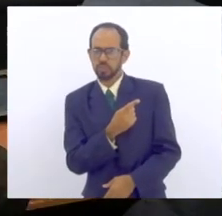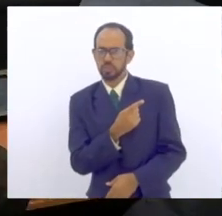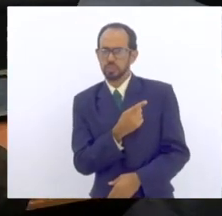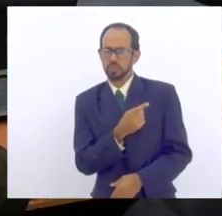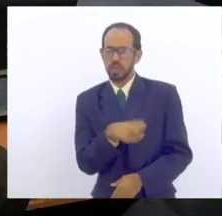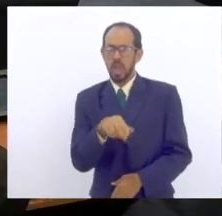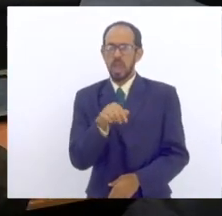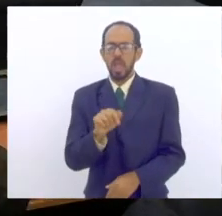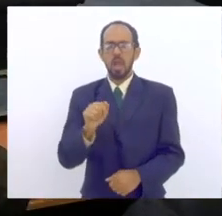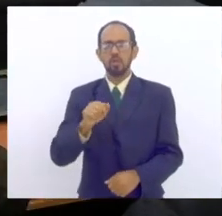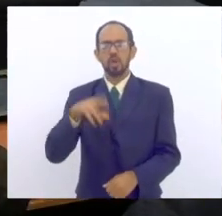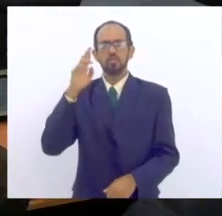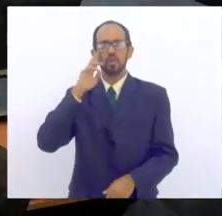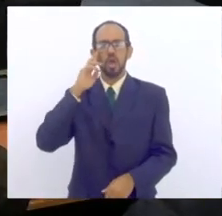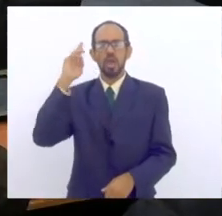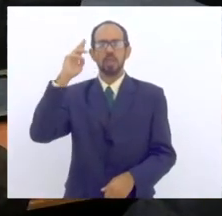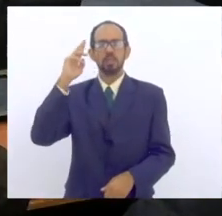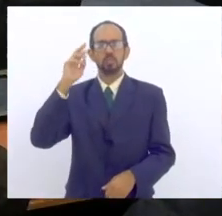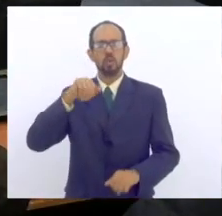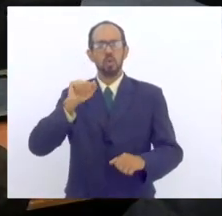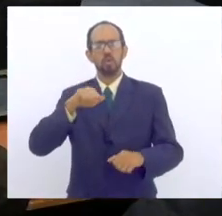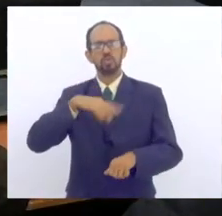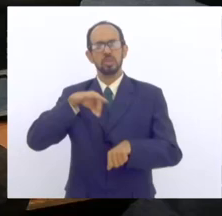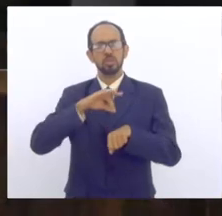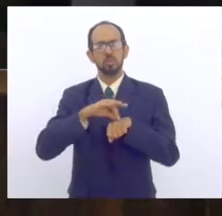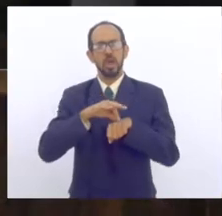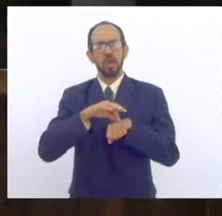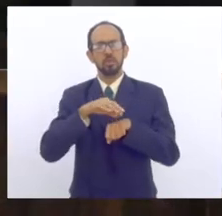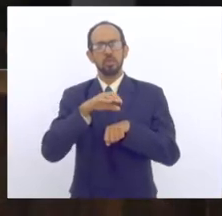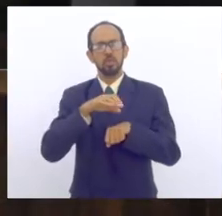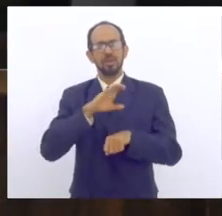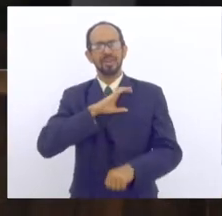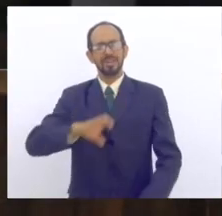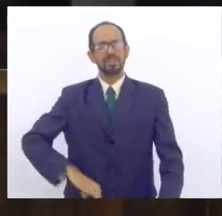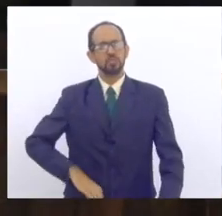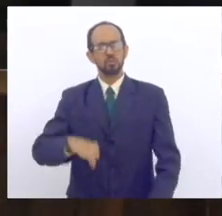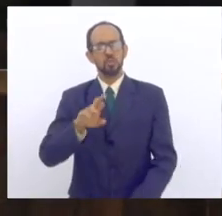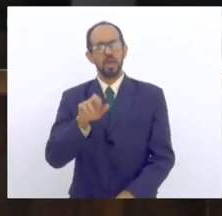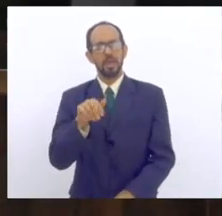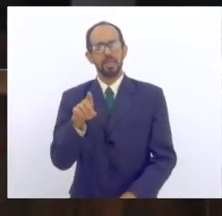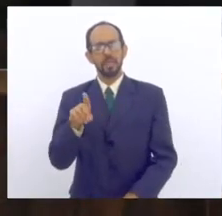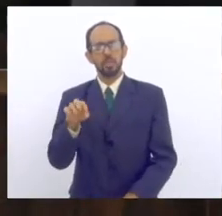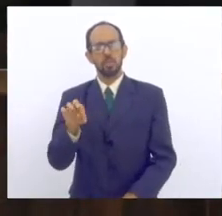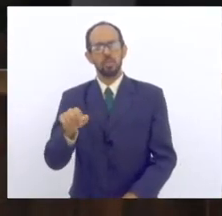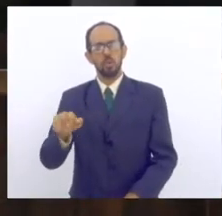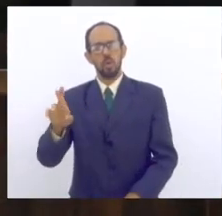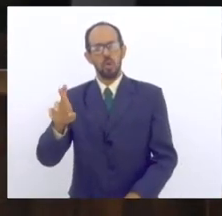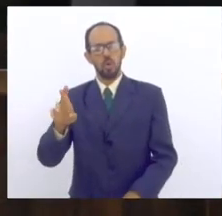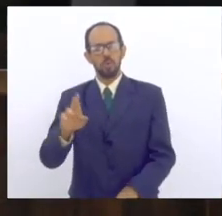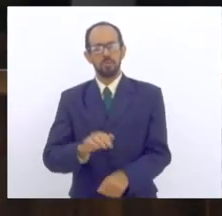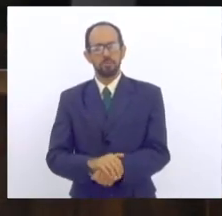nosso rei do Santuário Cristo Redentor nosso amigo irmão Leleco Barbosa